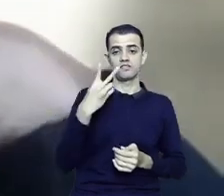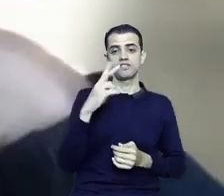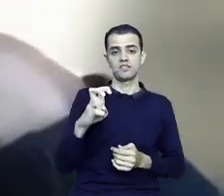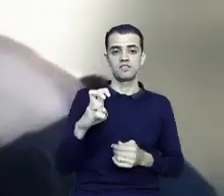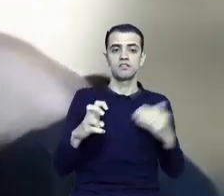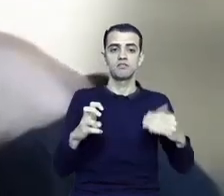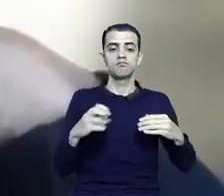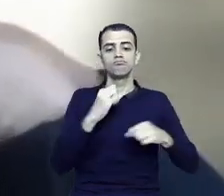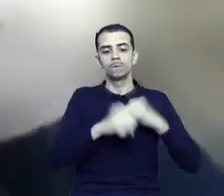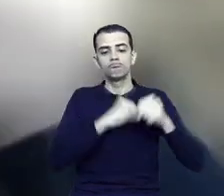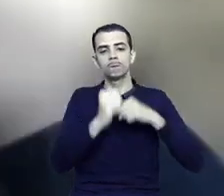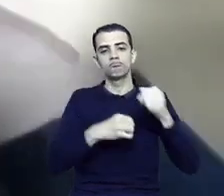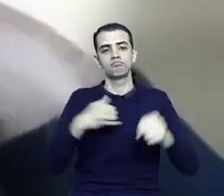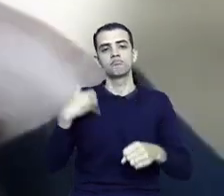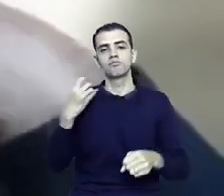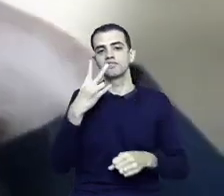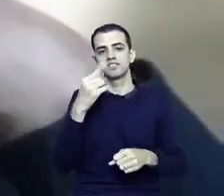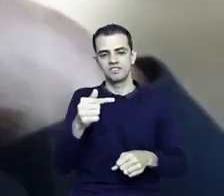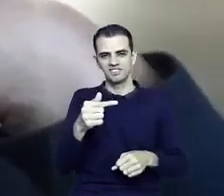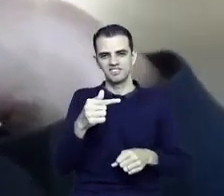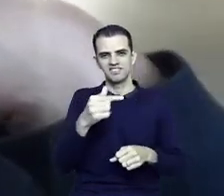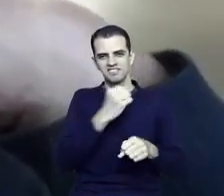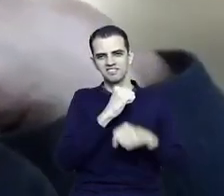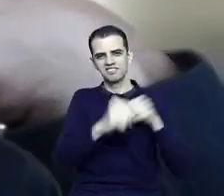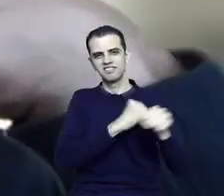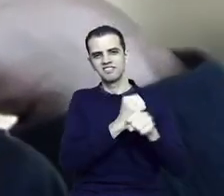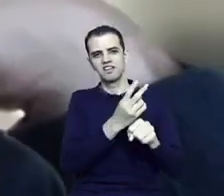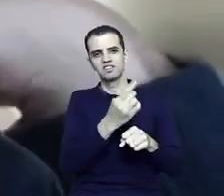depois, com 27 anos, ele já tinha